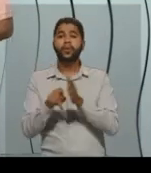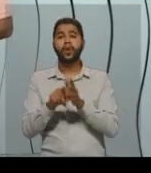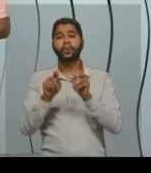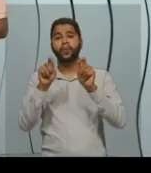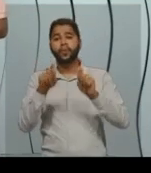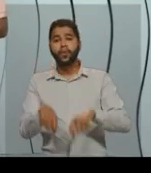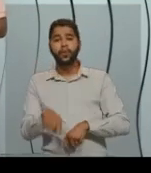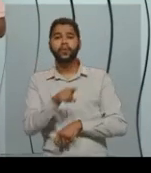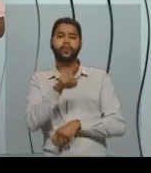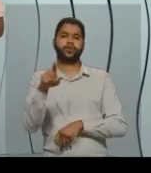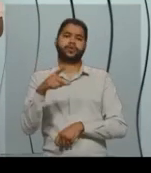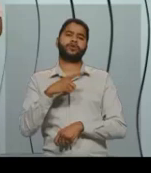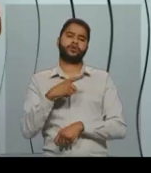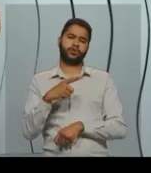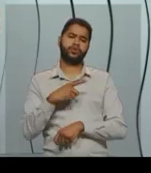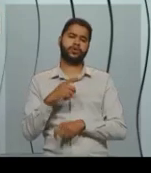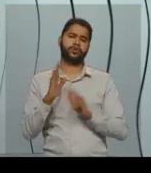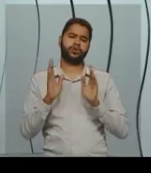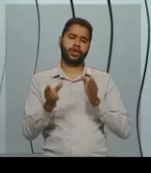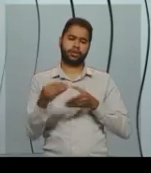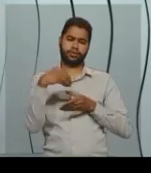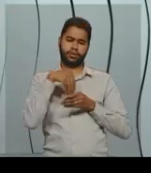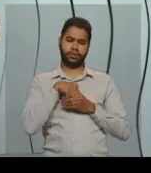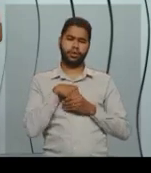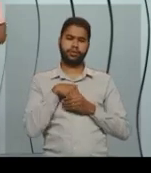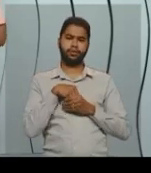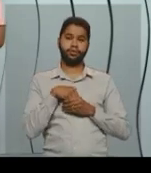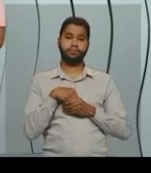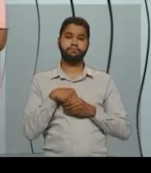possibilidades que você tinha de ser. Beleza?